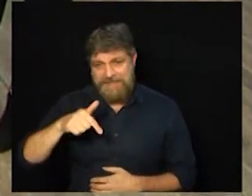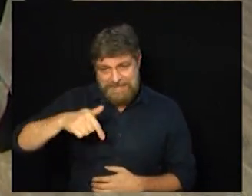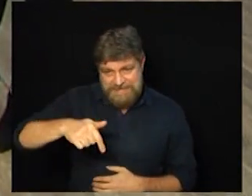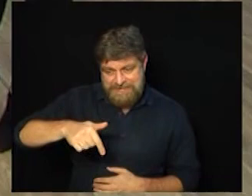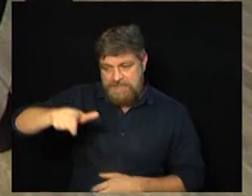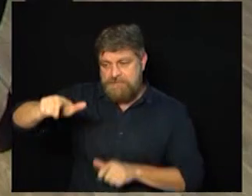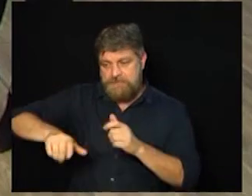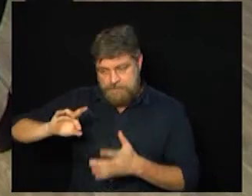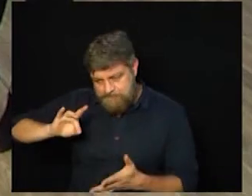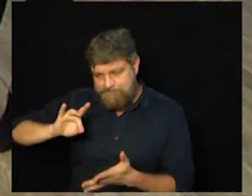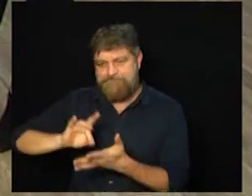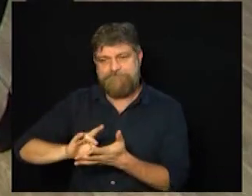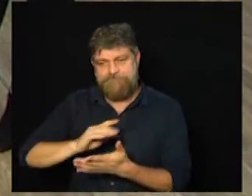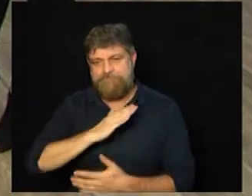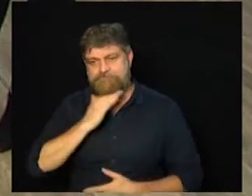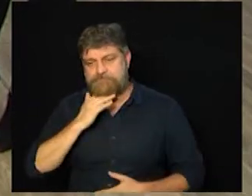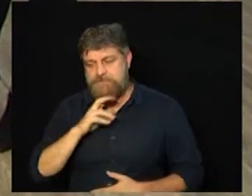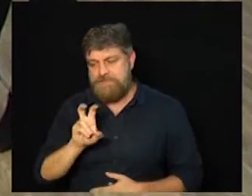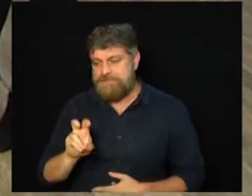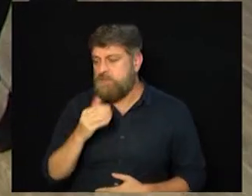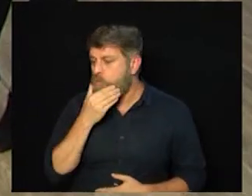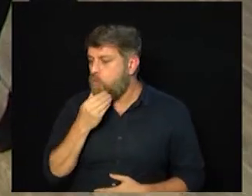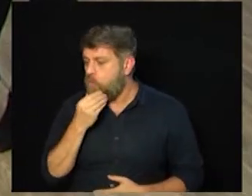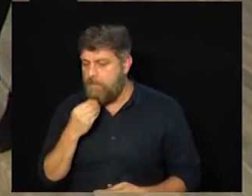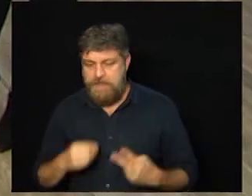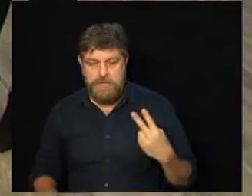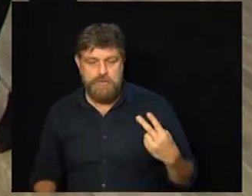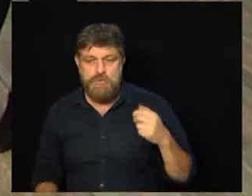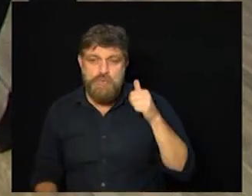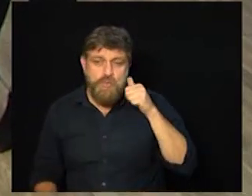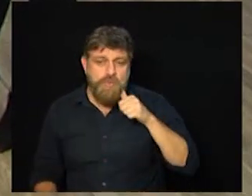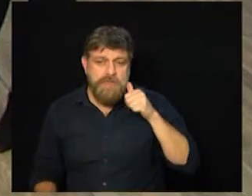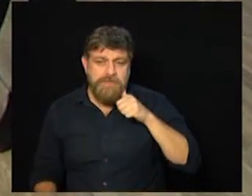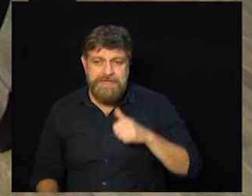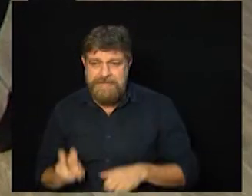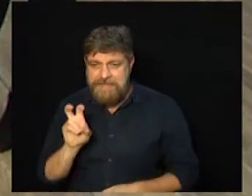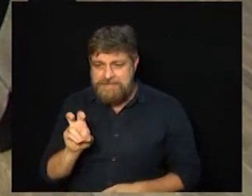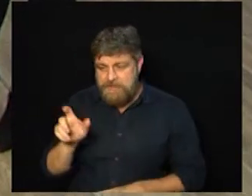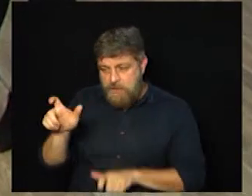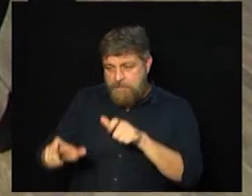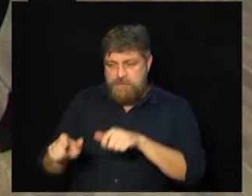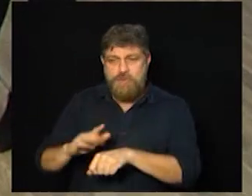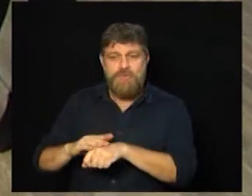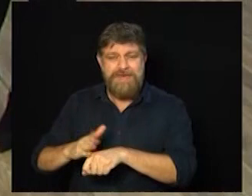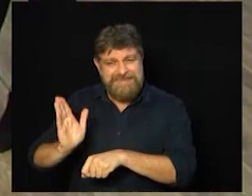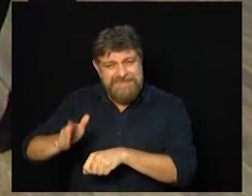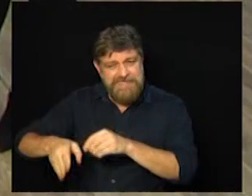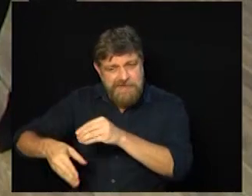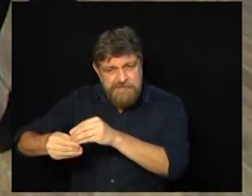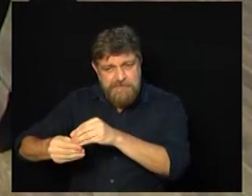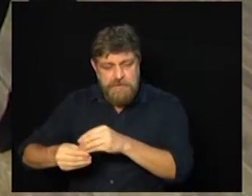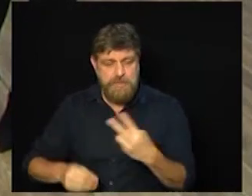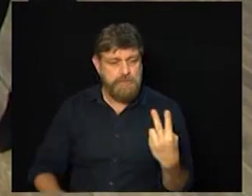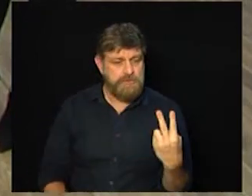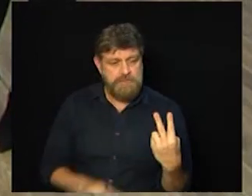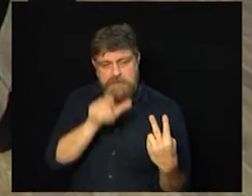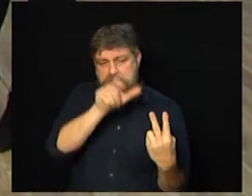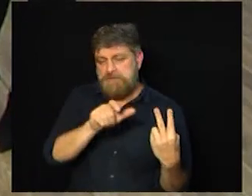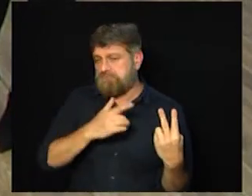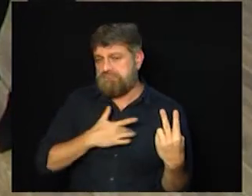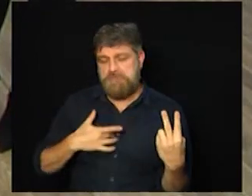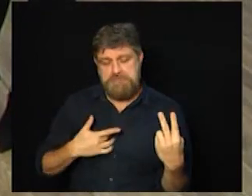sete foram confirmados cinco homens e duas mulheres 5 pessoas com comorbidades e duas pessoas